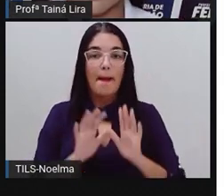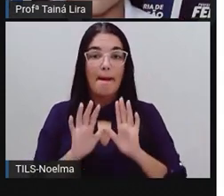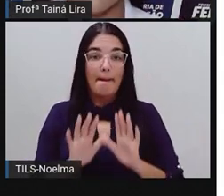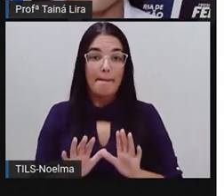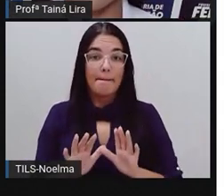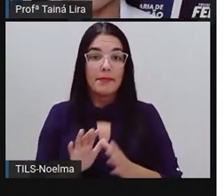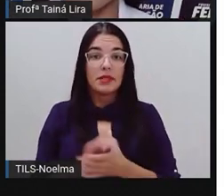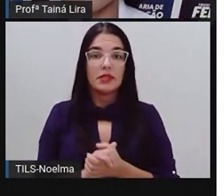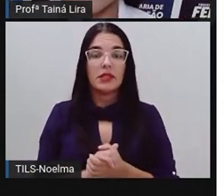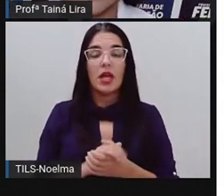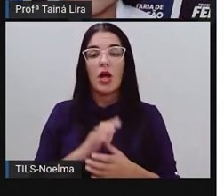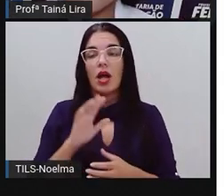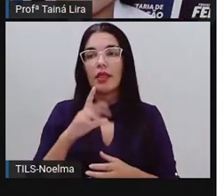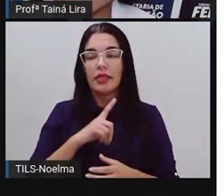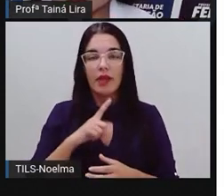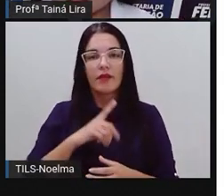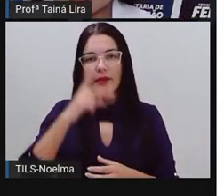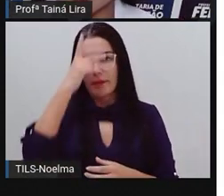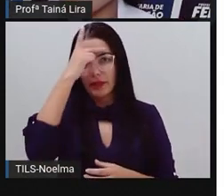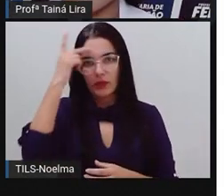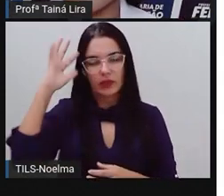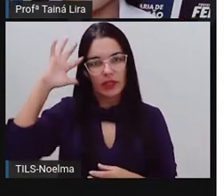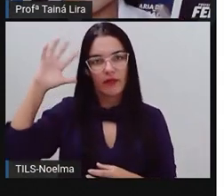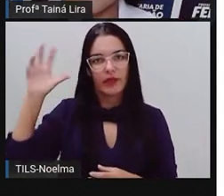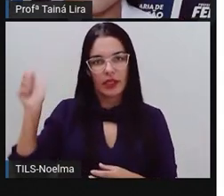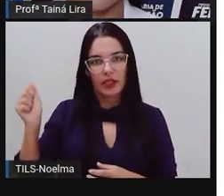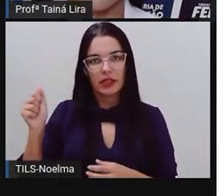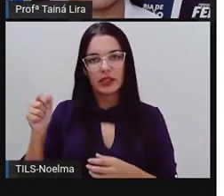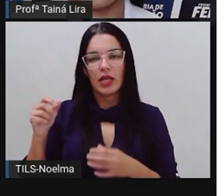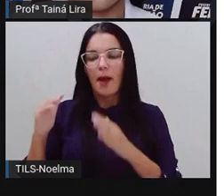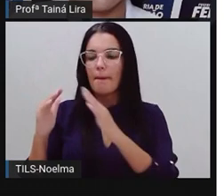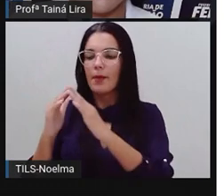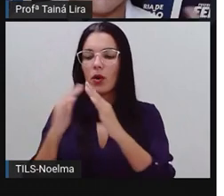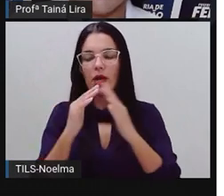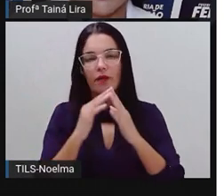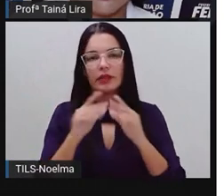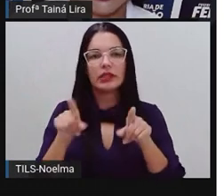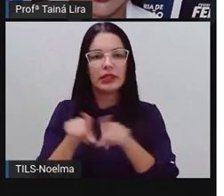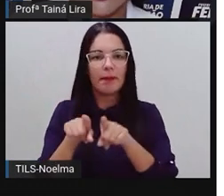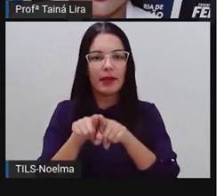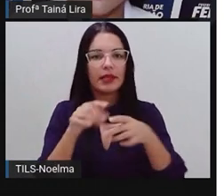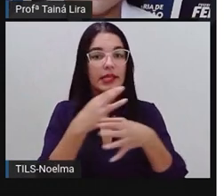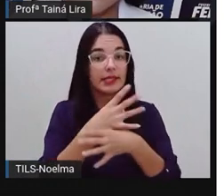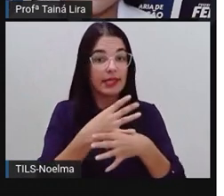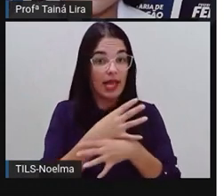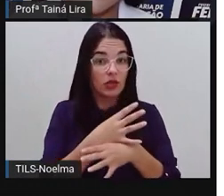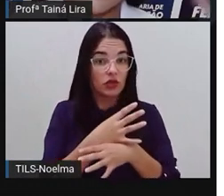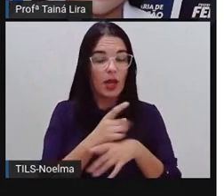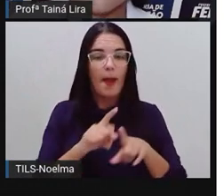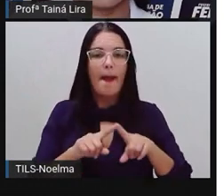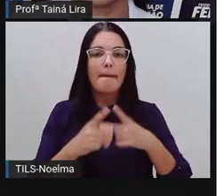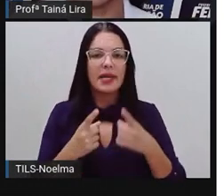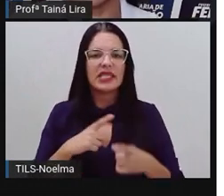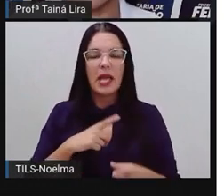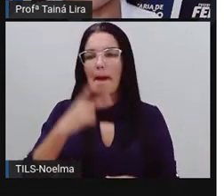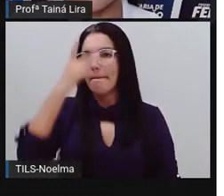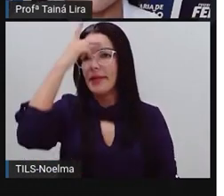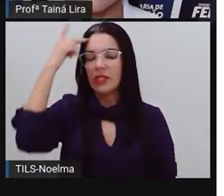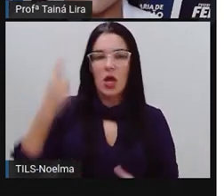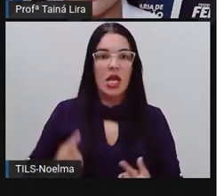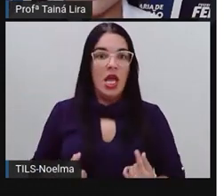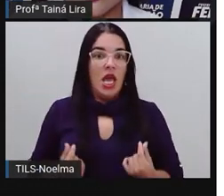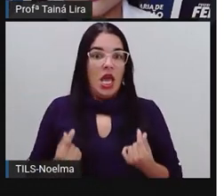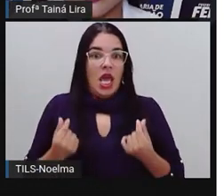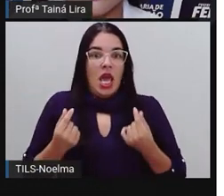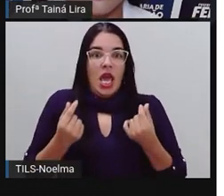todos os africanos foram morar na fazenda porque trocar existiam também pessoas ricas que moravam